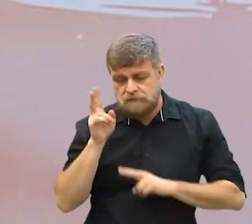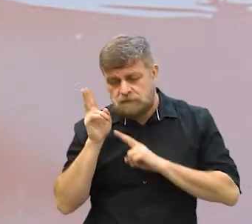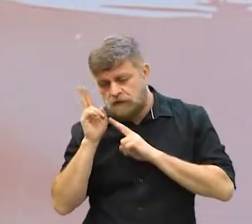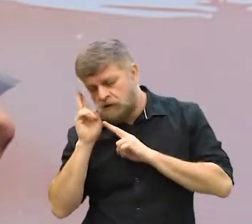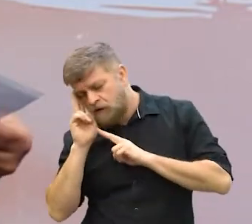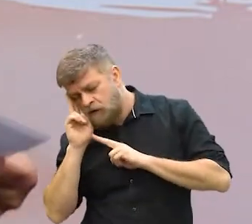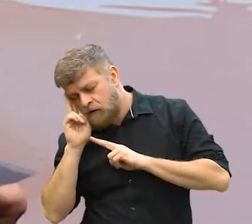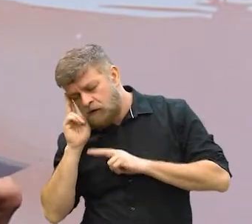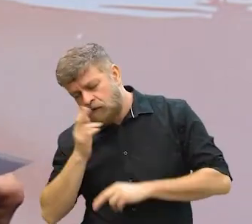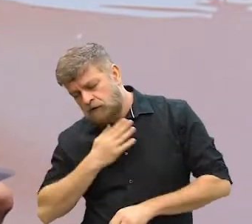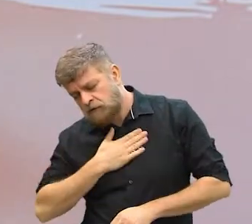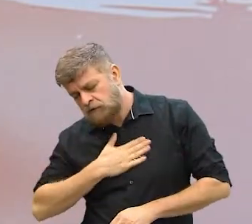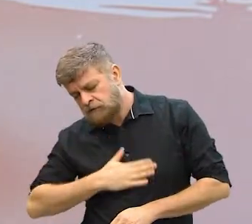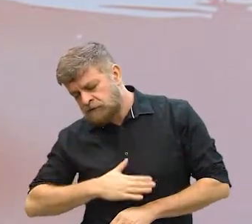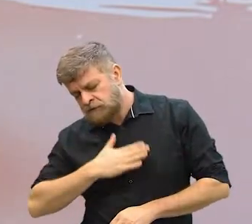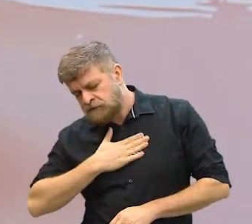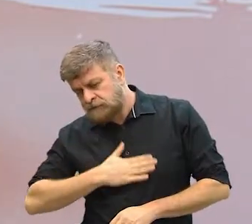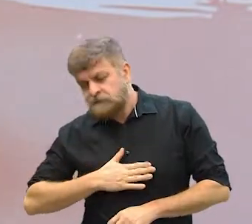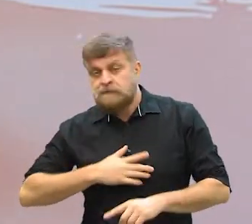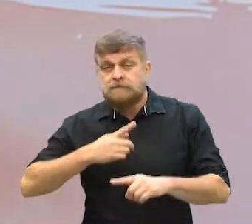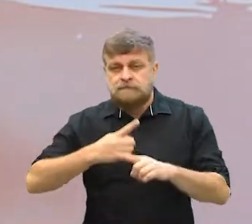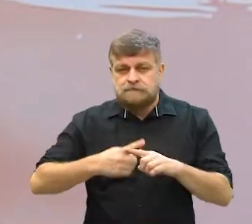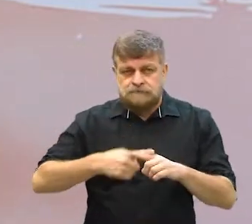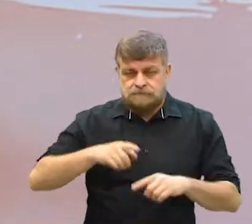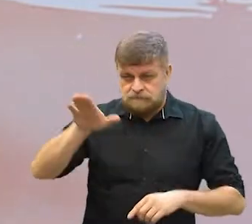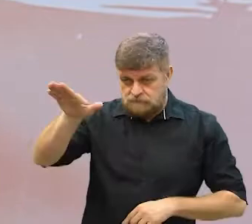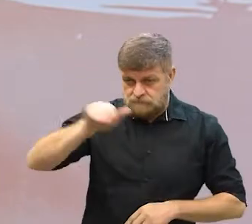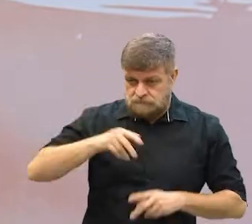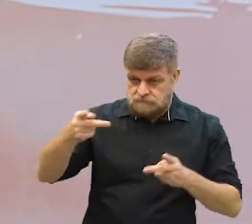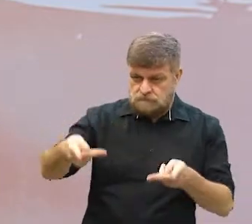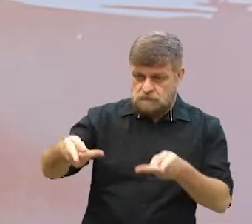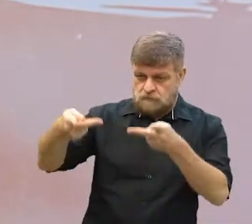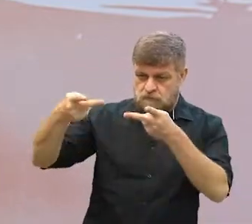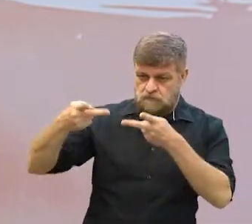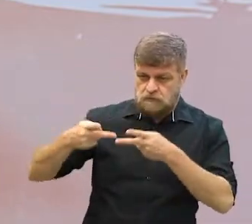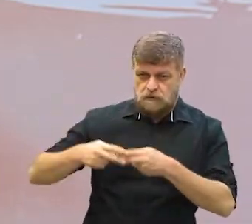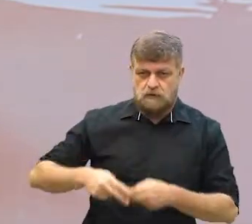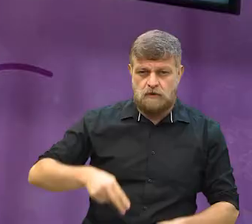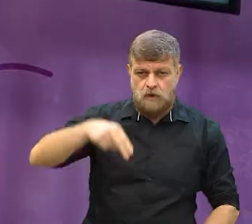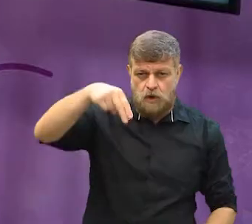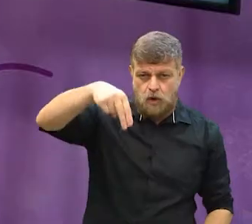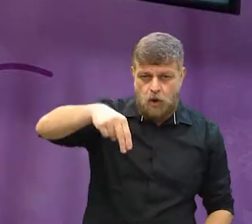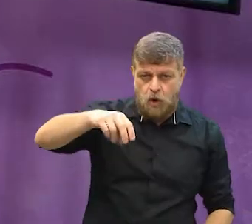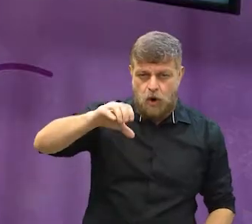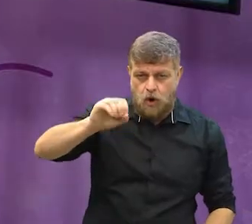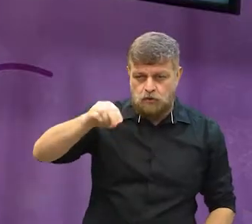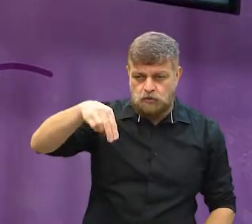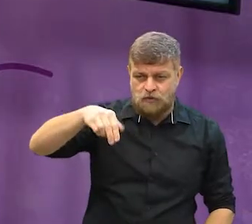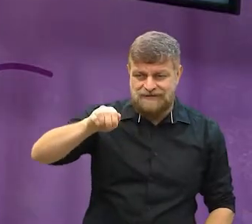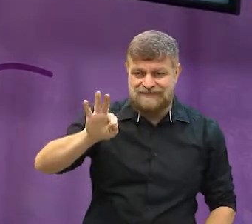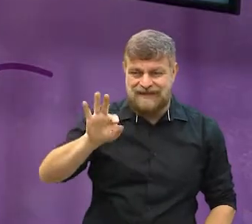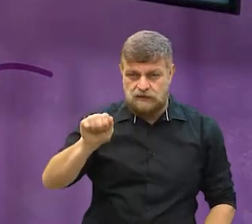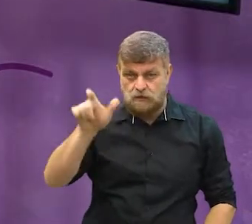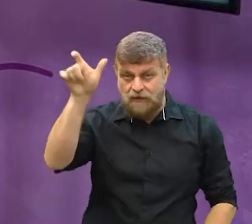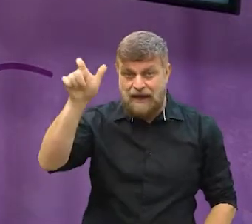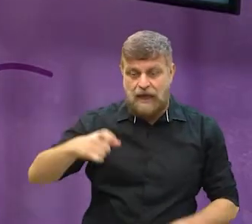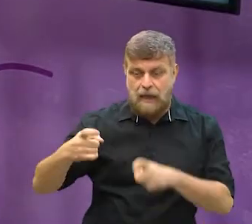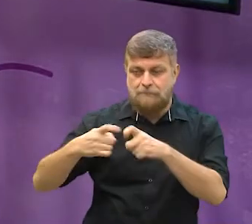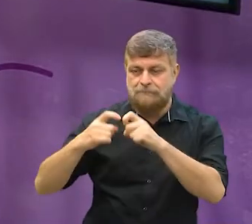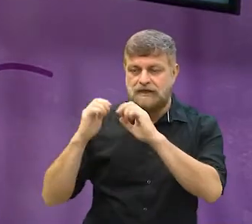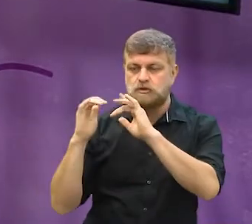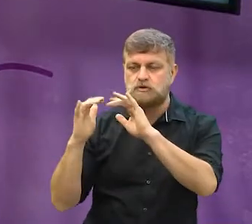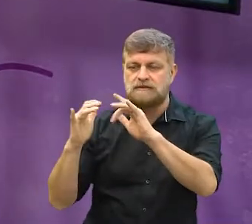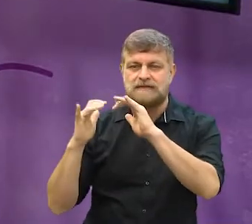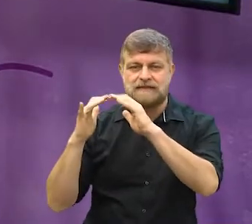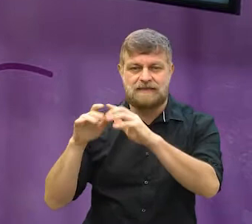para dormir, o porquê disso, a gente convidou o Nonato Delgado, ele que é neurologista e